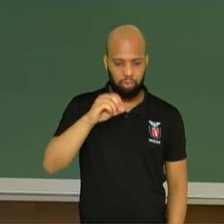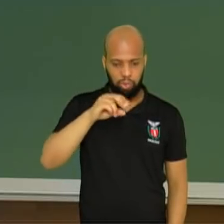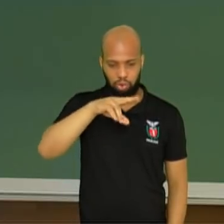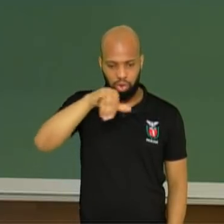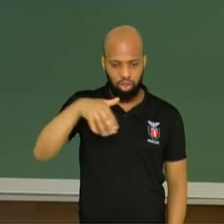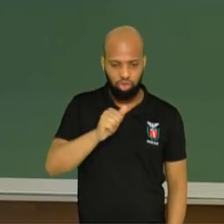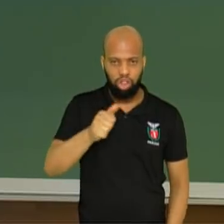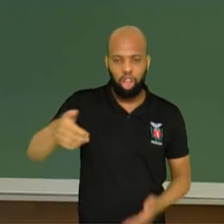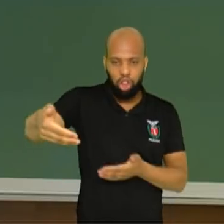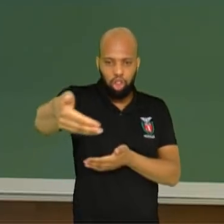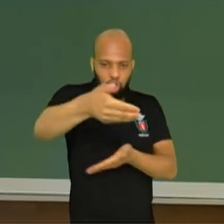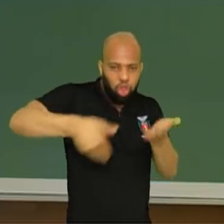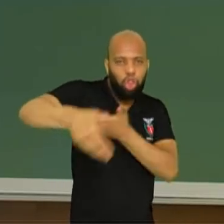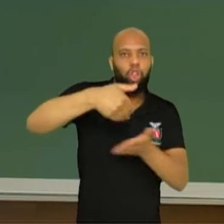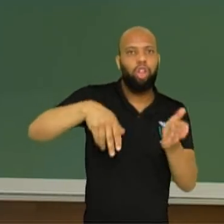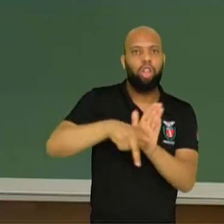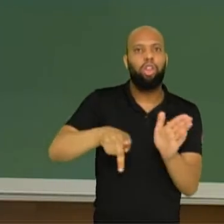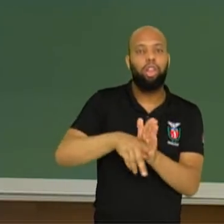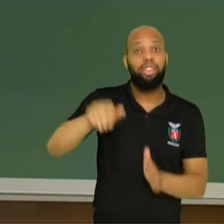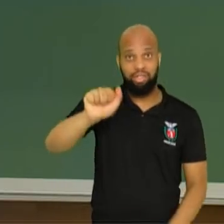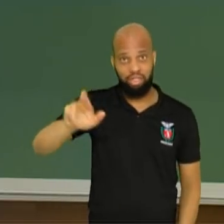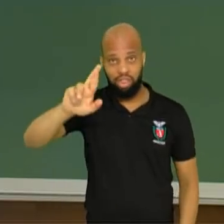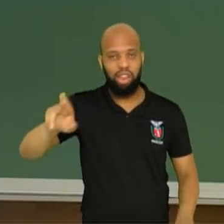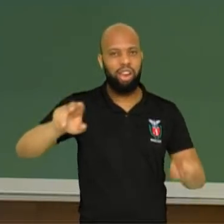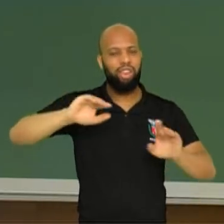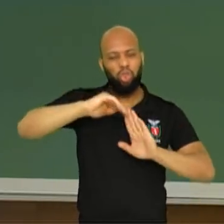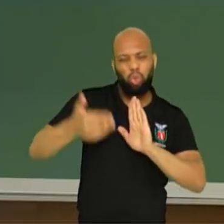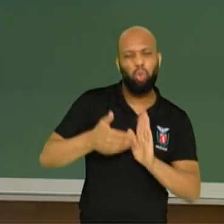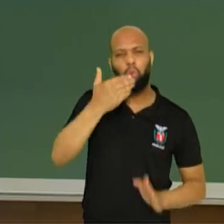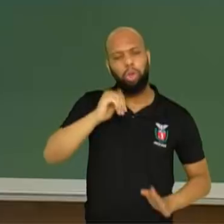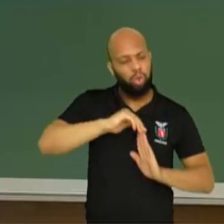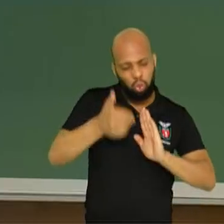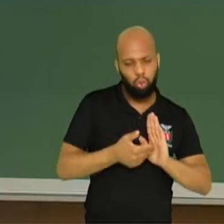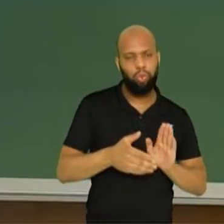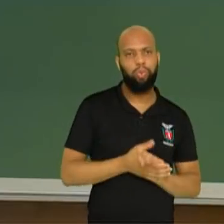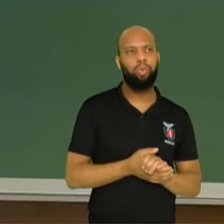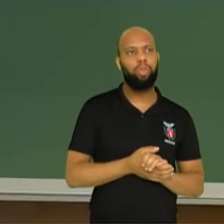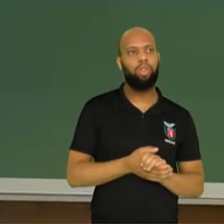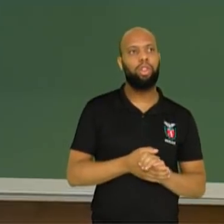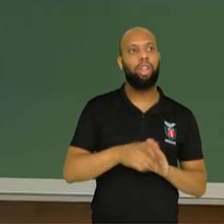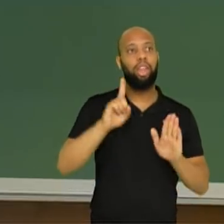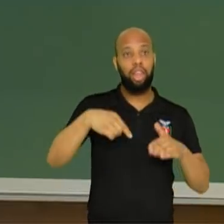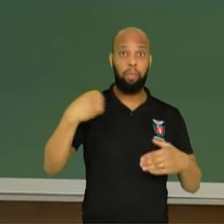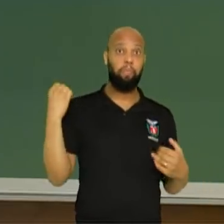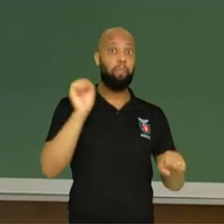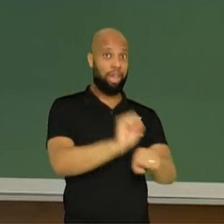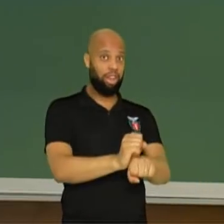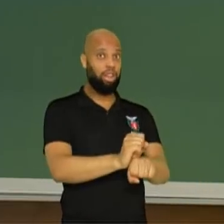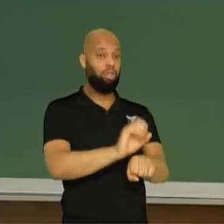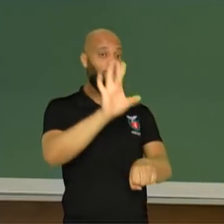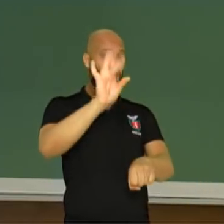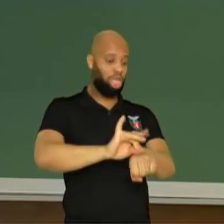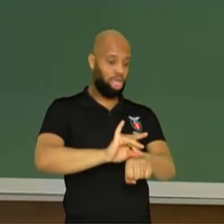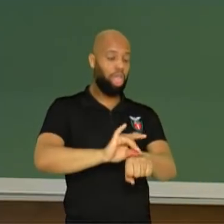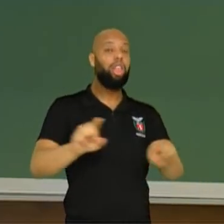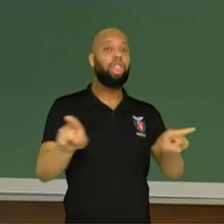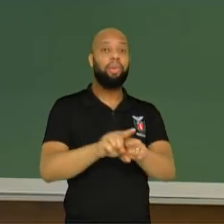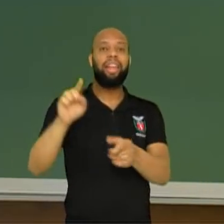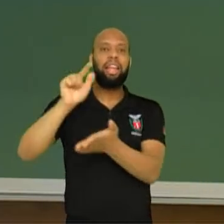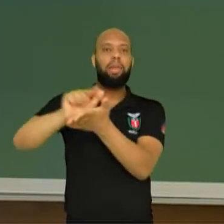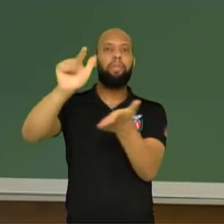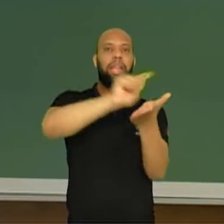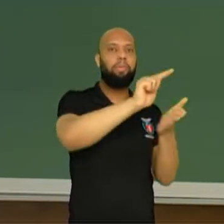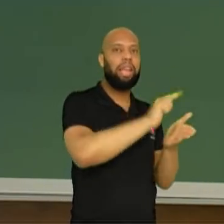troca gasosa, desde alimentação, tudo. Elas são sésseis, que ficam presas, e filtradoras,